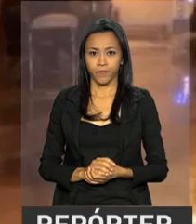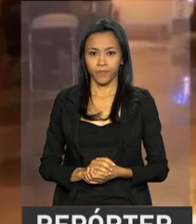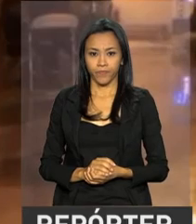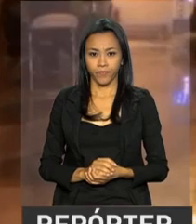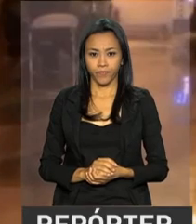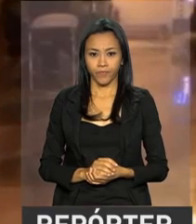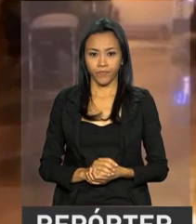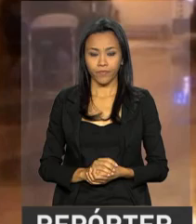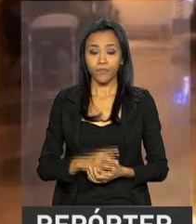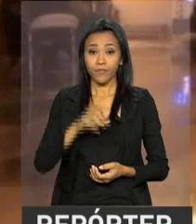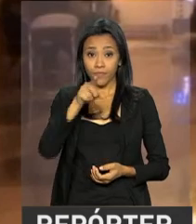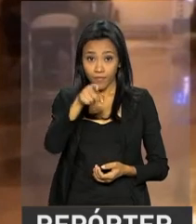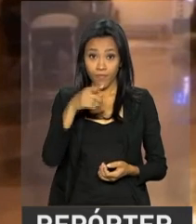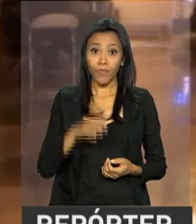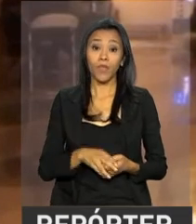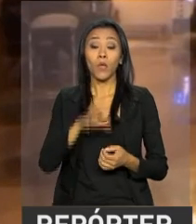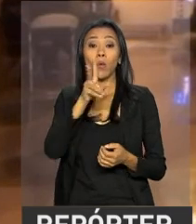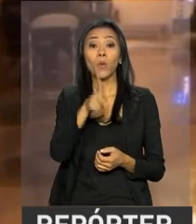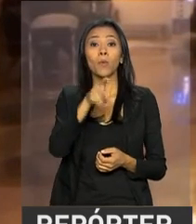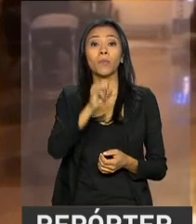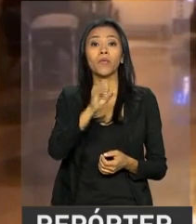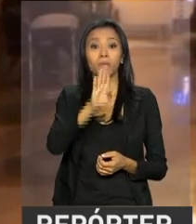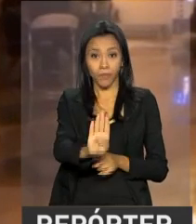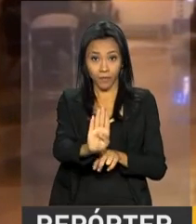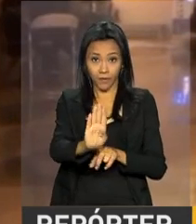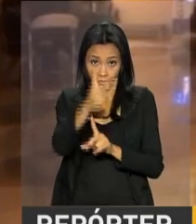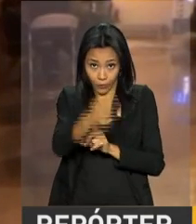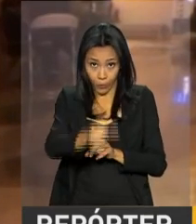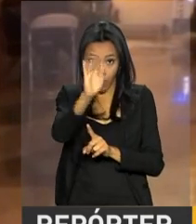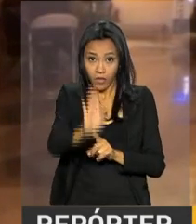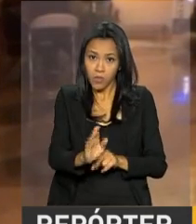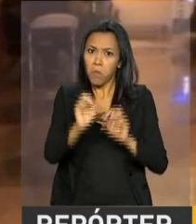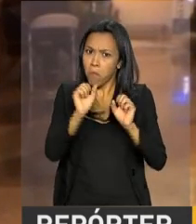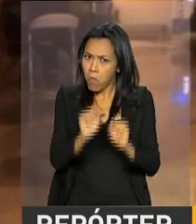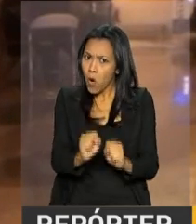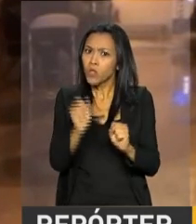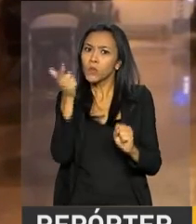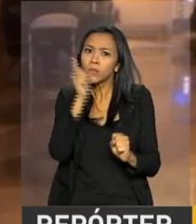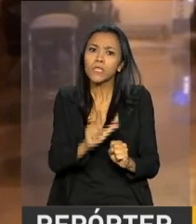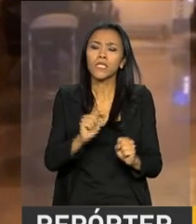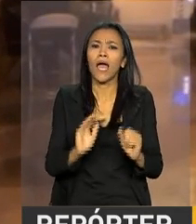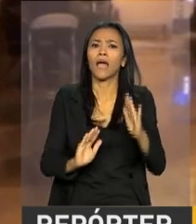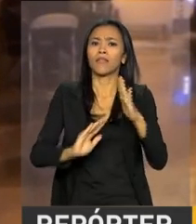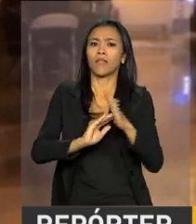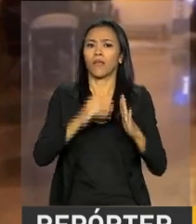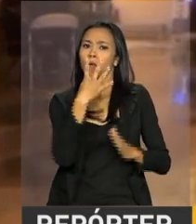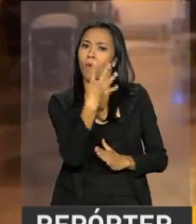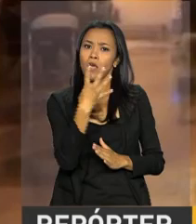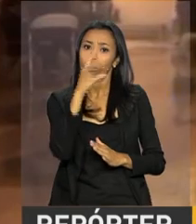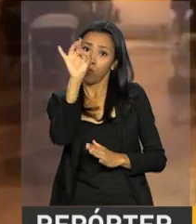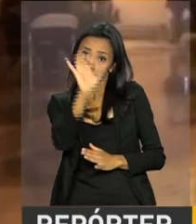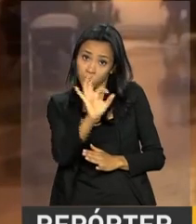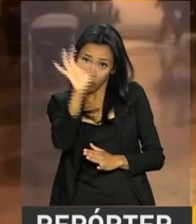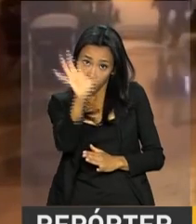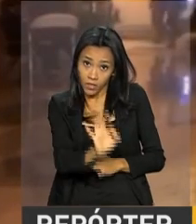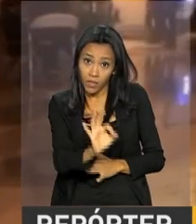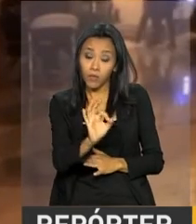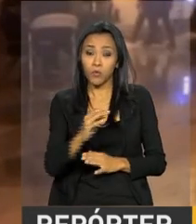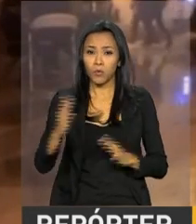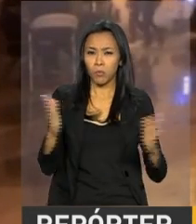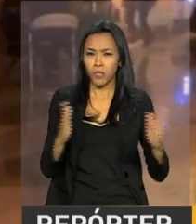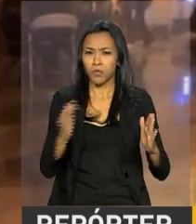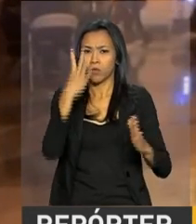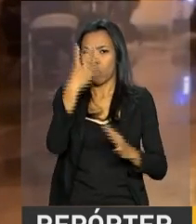o produto interno bruto potencial do brasil pode chegar a 4% em quatro anos segundo afirmou ministro